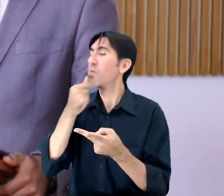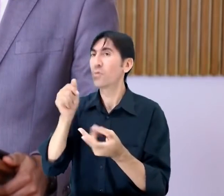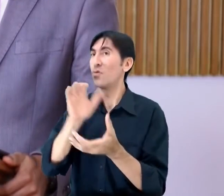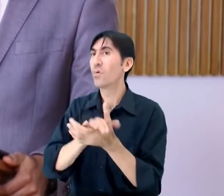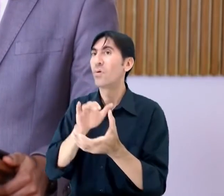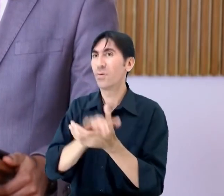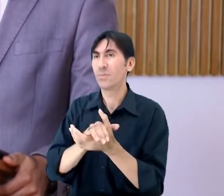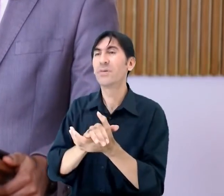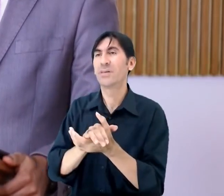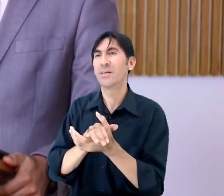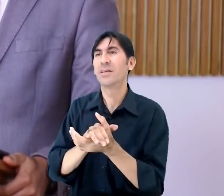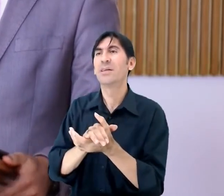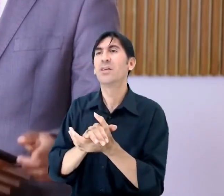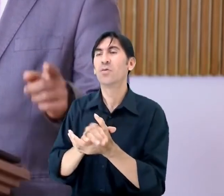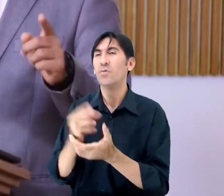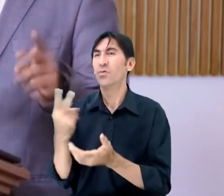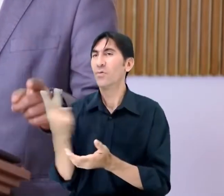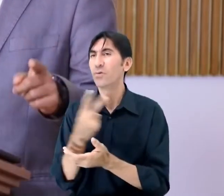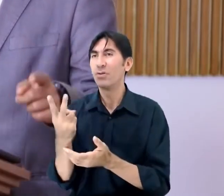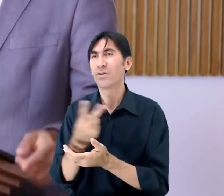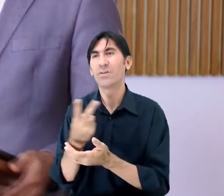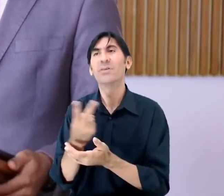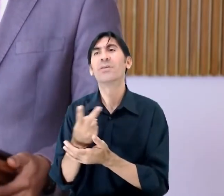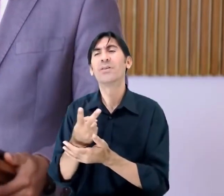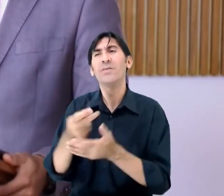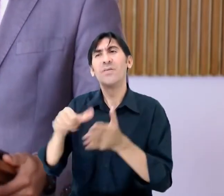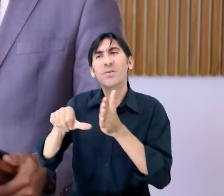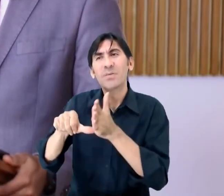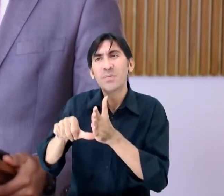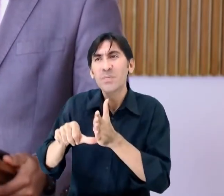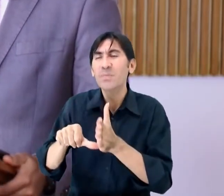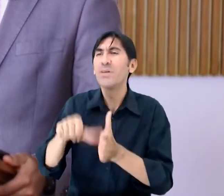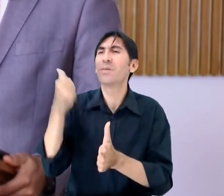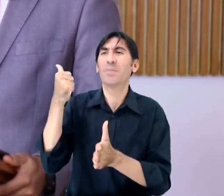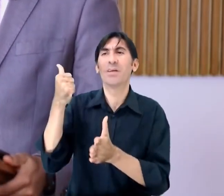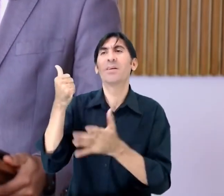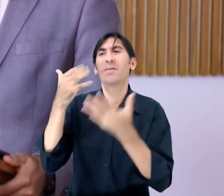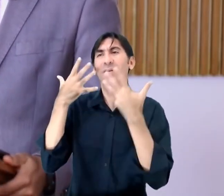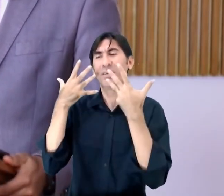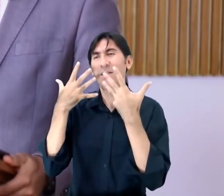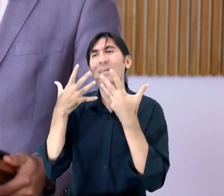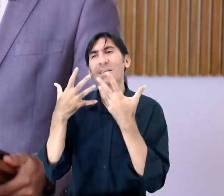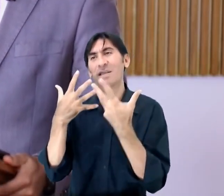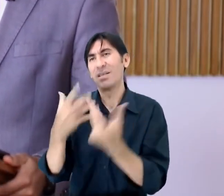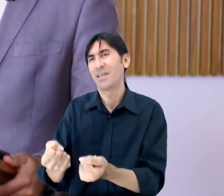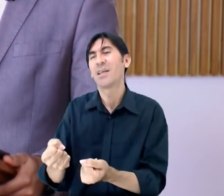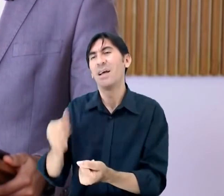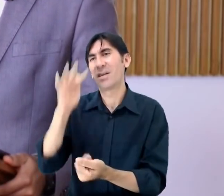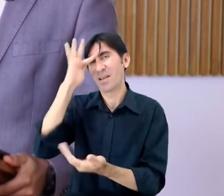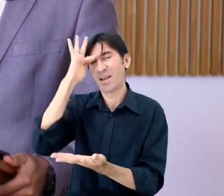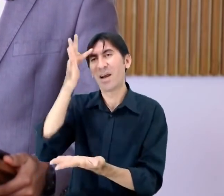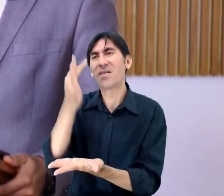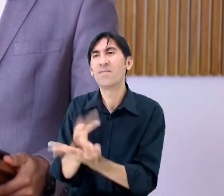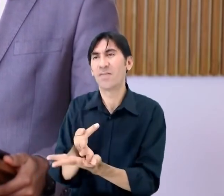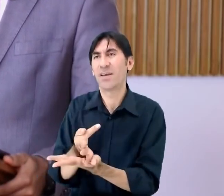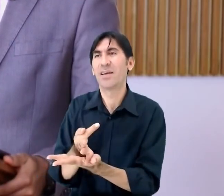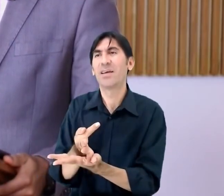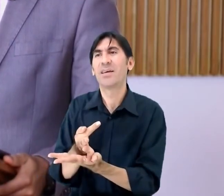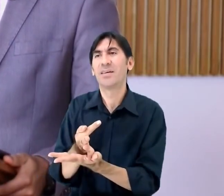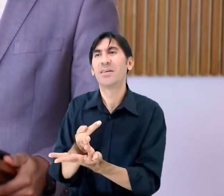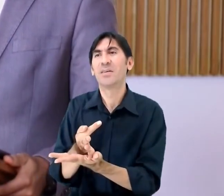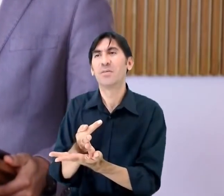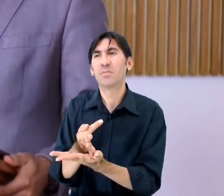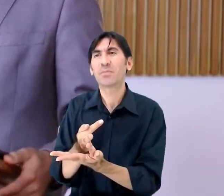adicionados ao adventismo e foram os primeiros a serem adventistas no estado do Paraná.